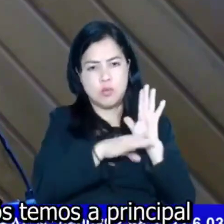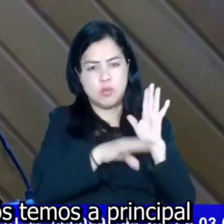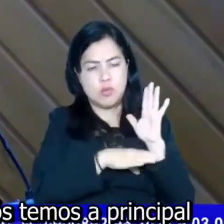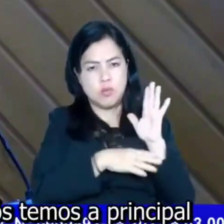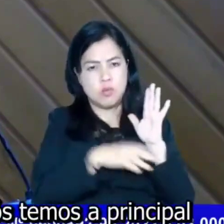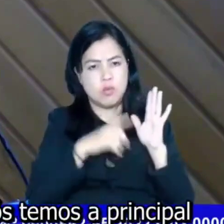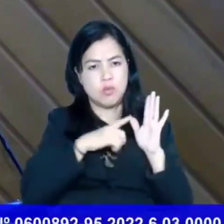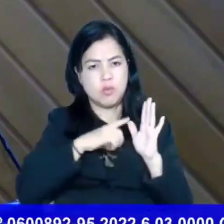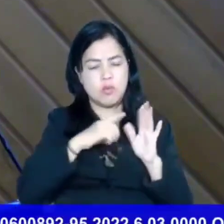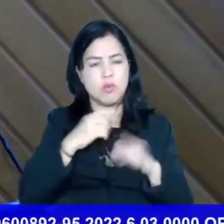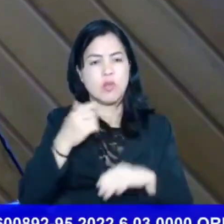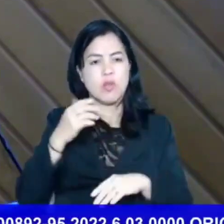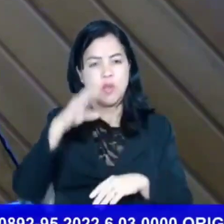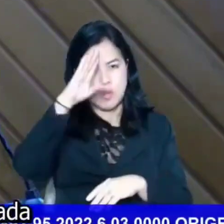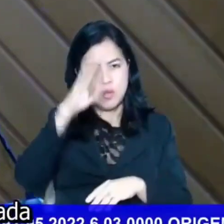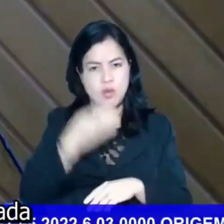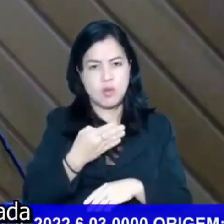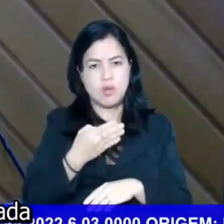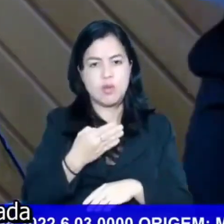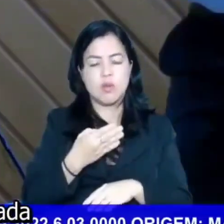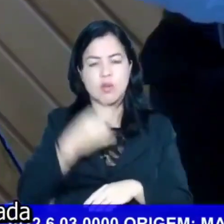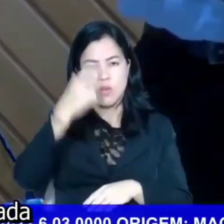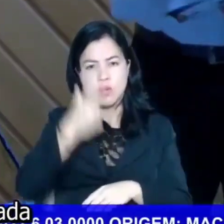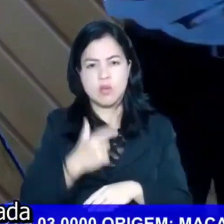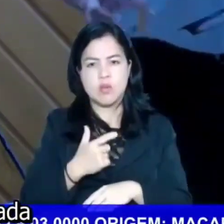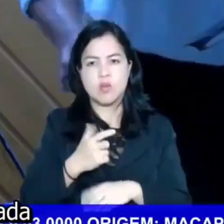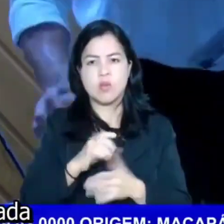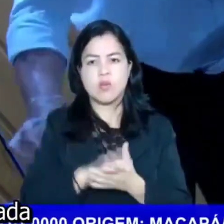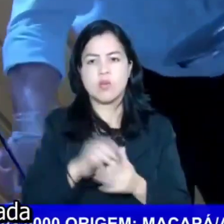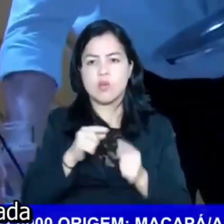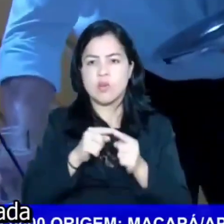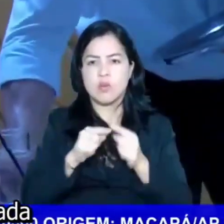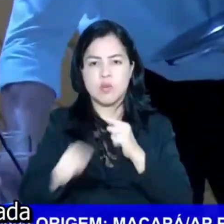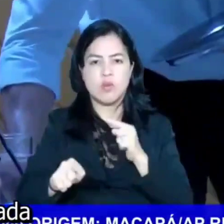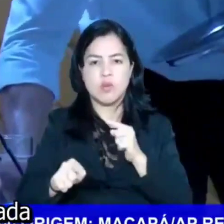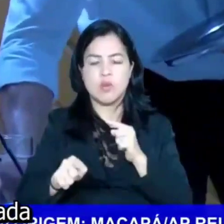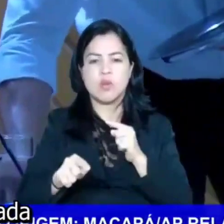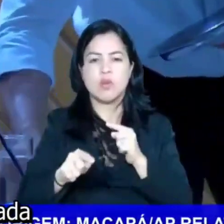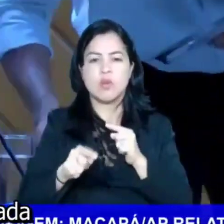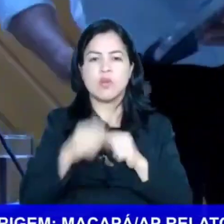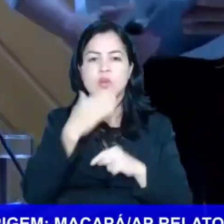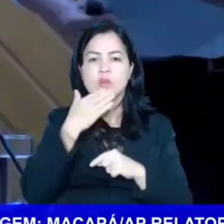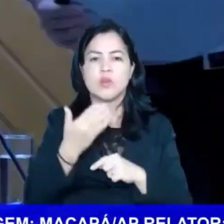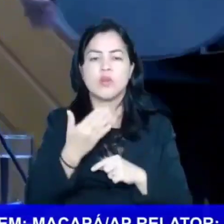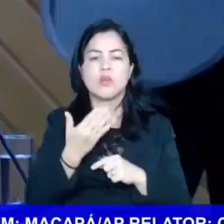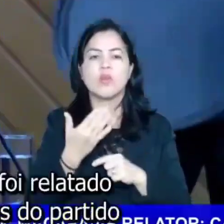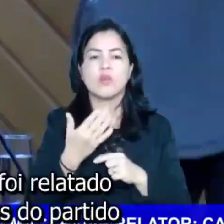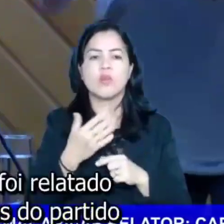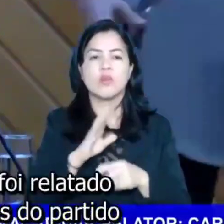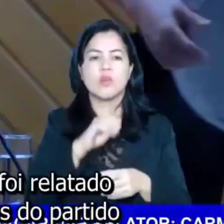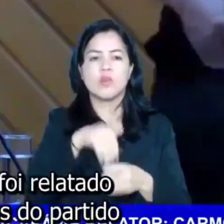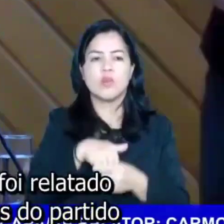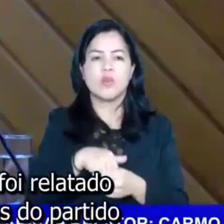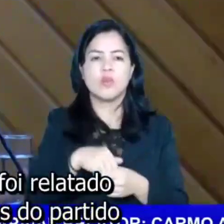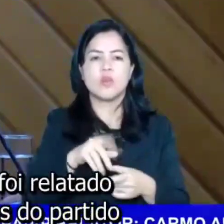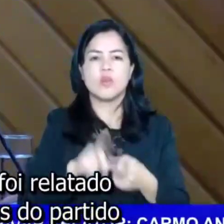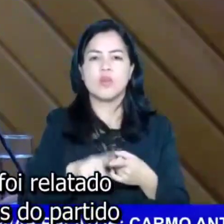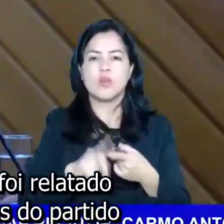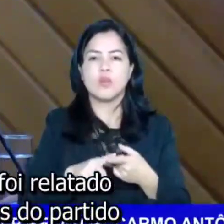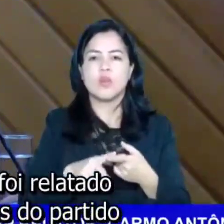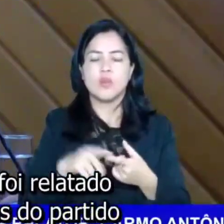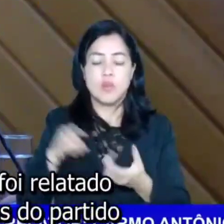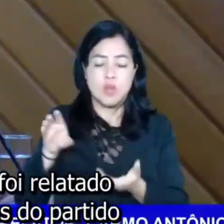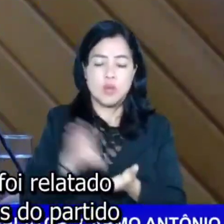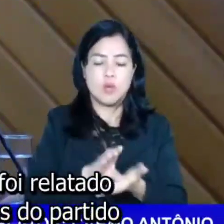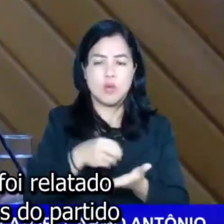temos a principal, que seria a inadequação da via eleita. Obrigada. Vejo que a distribuição